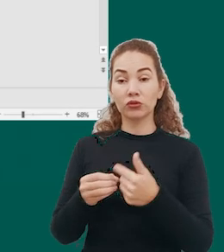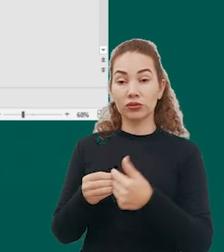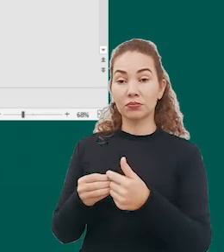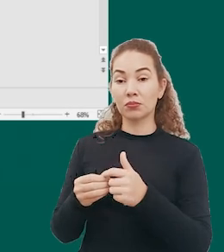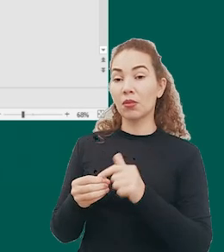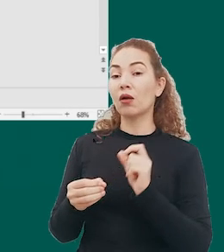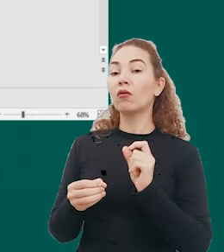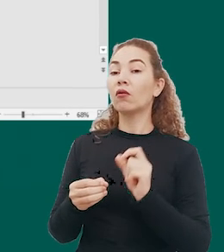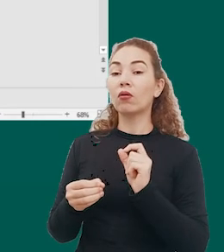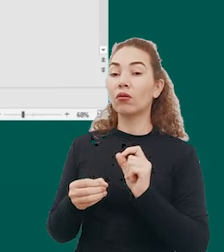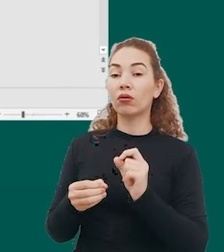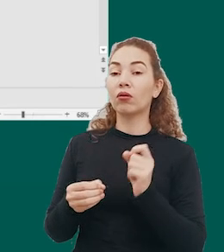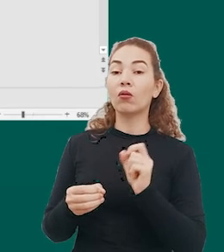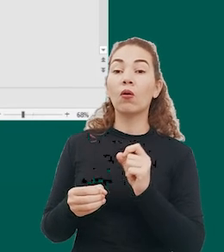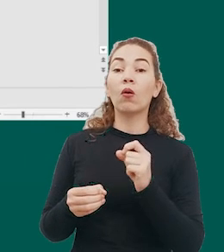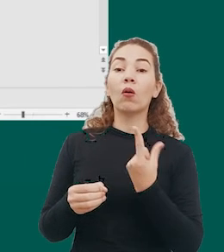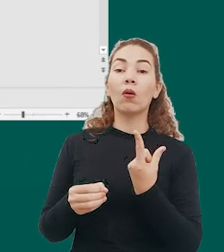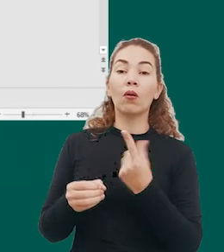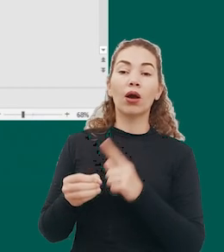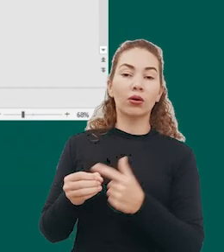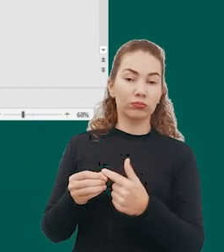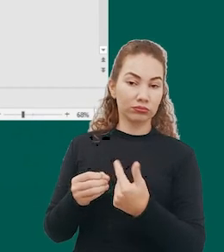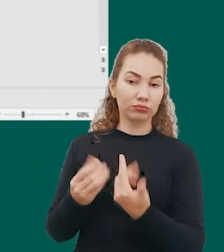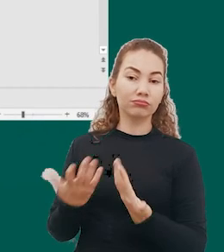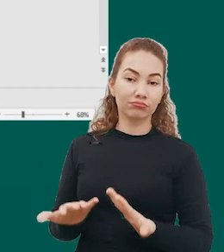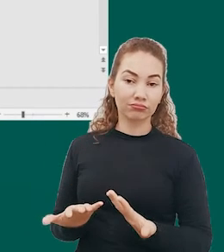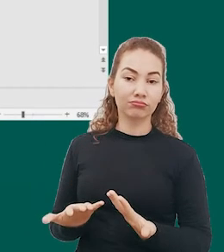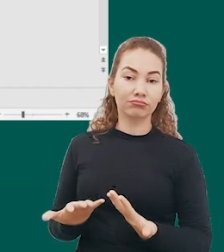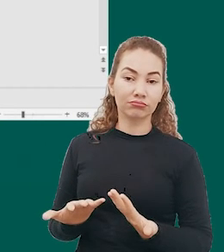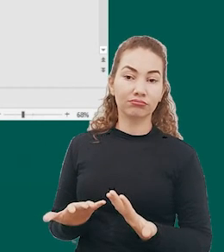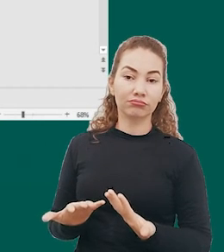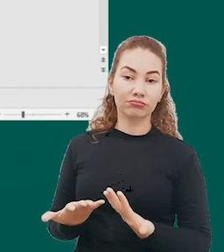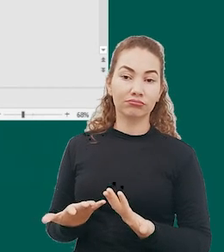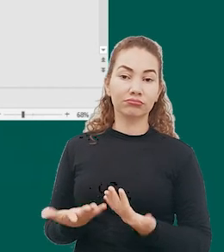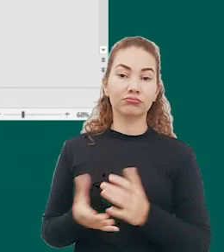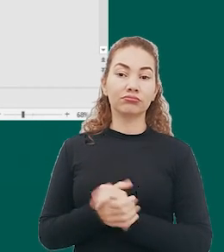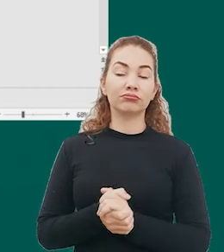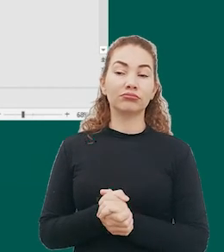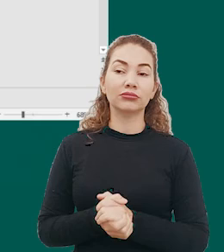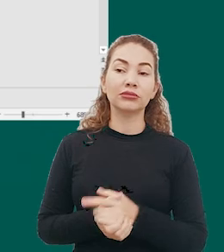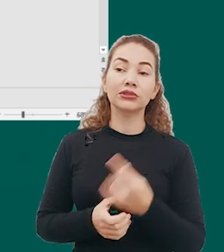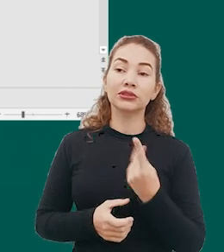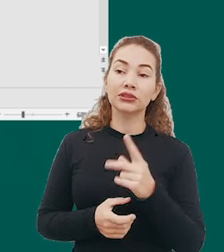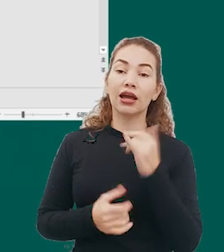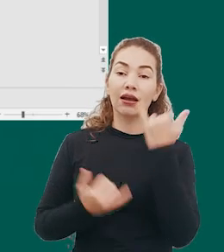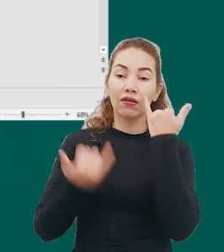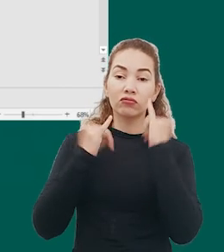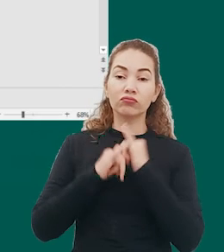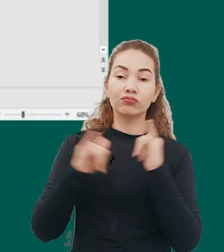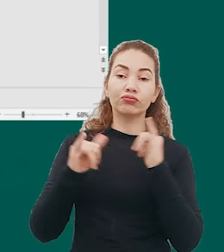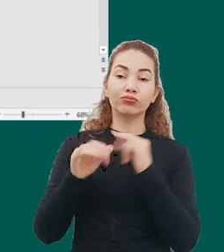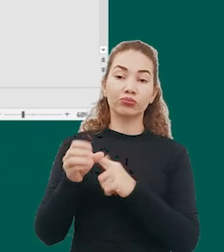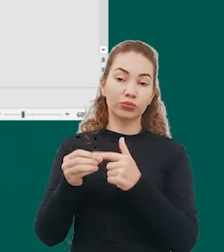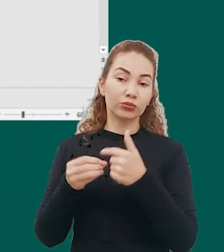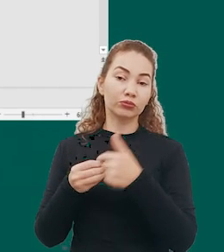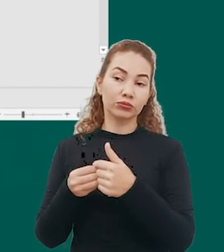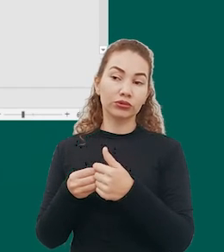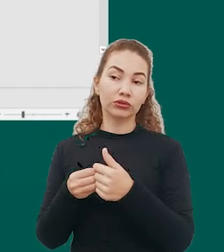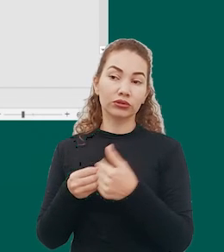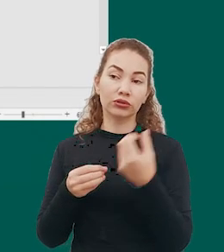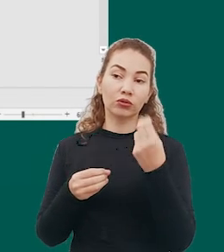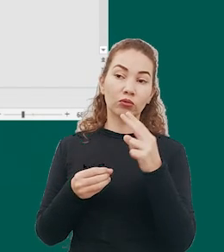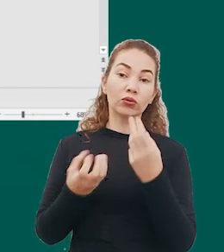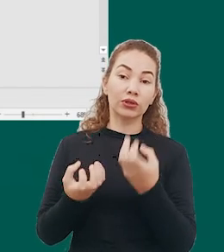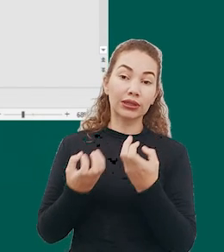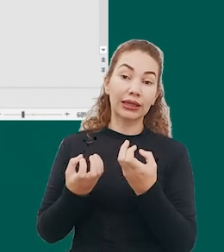municipal, ele vai nos perguntar para qual município nós queremos fazer a doação. Daí nós vamos informar o nosso município, o que a